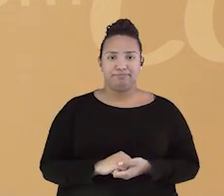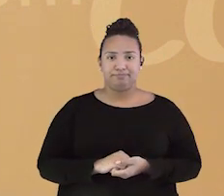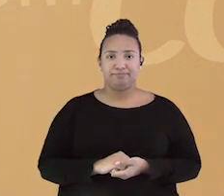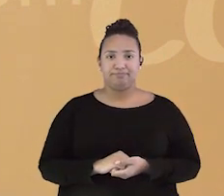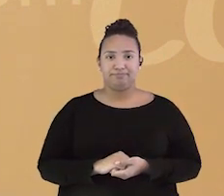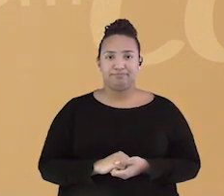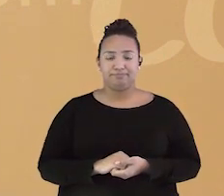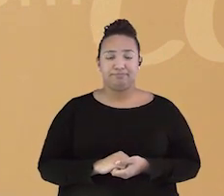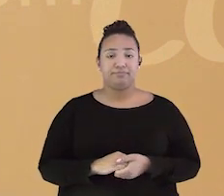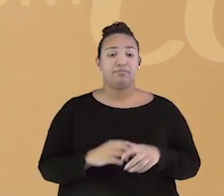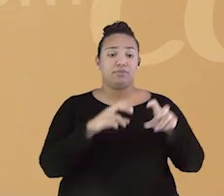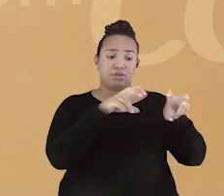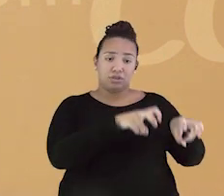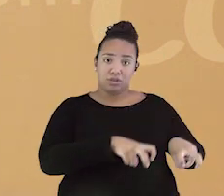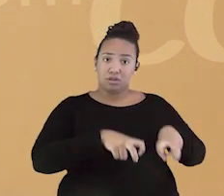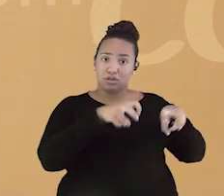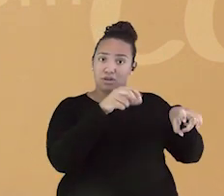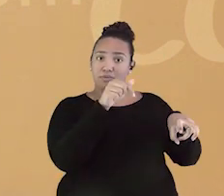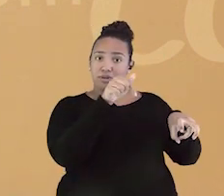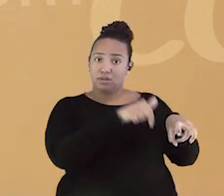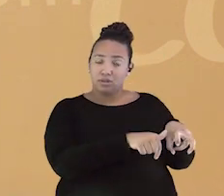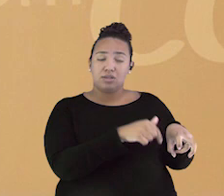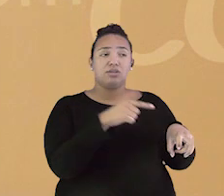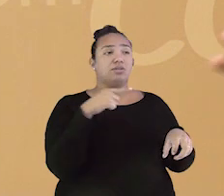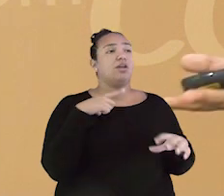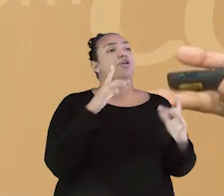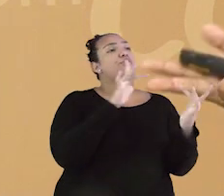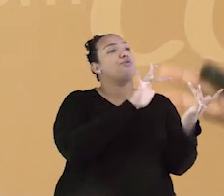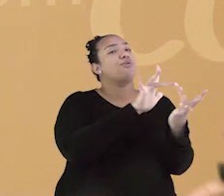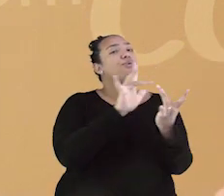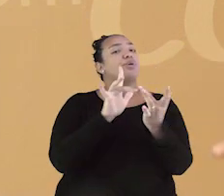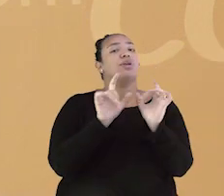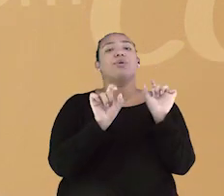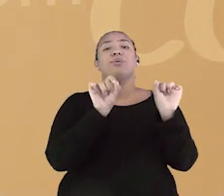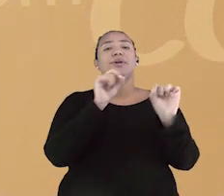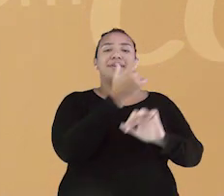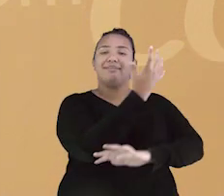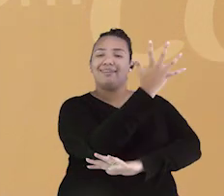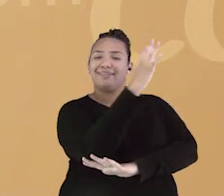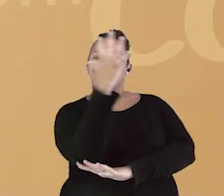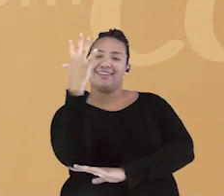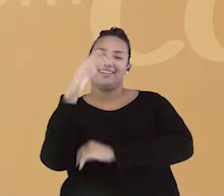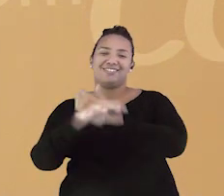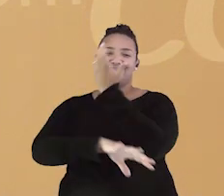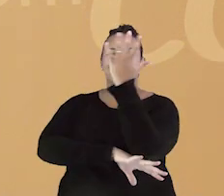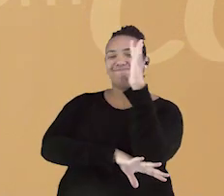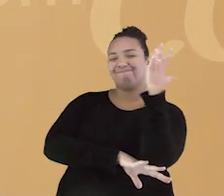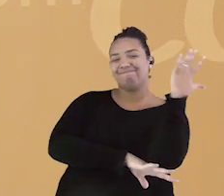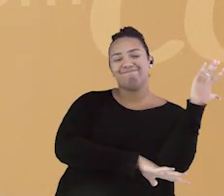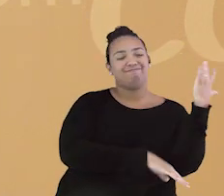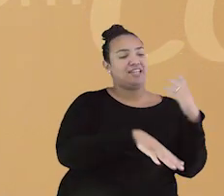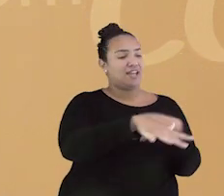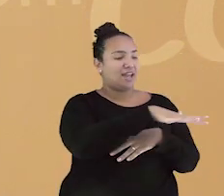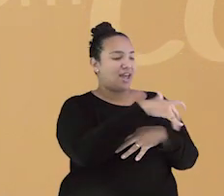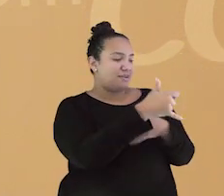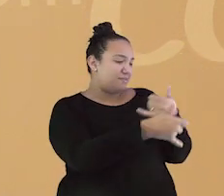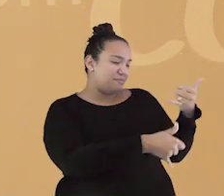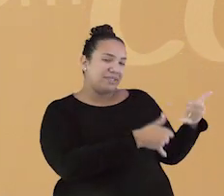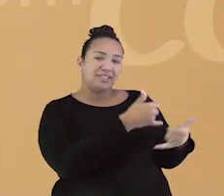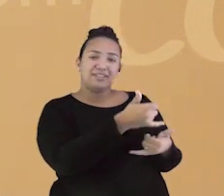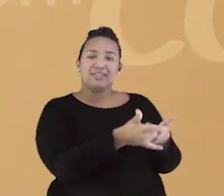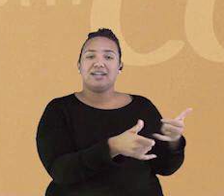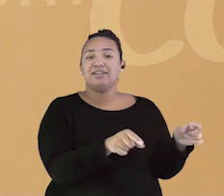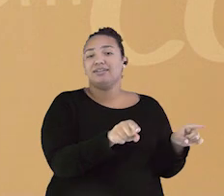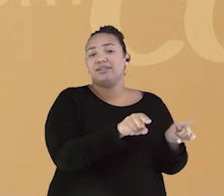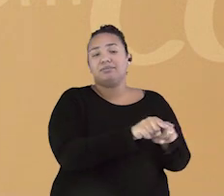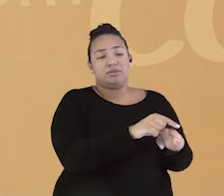as pessoas têm mais acesso à natureza, têm mais espaço para brincar e costumes culturais ligados ao tipo de